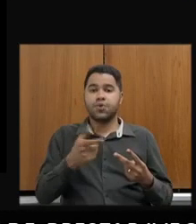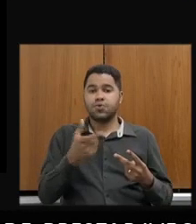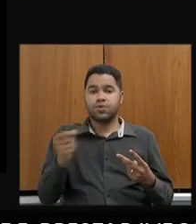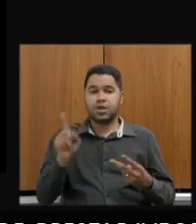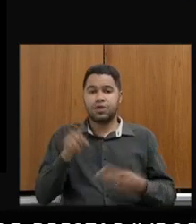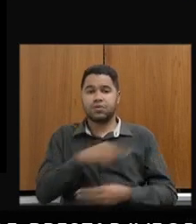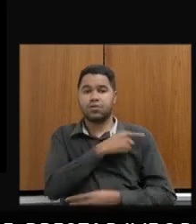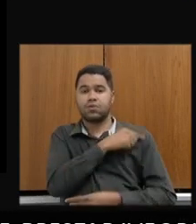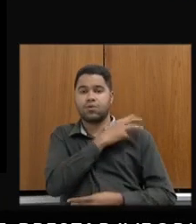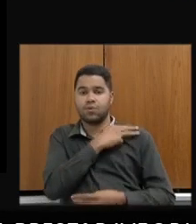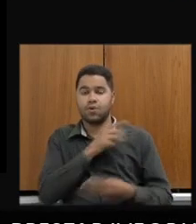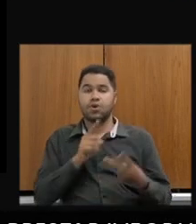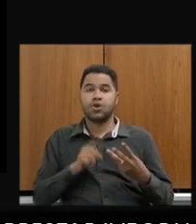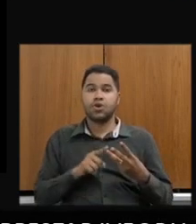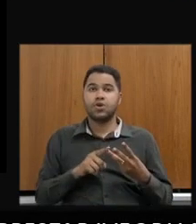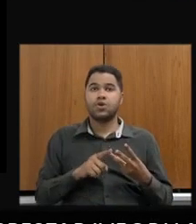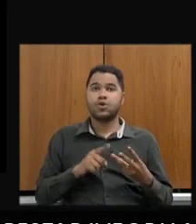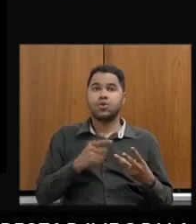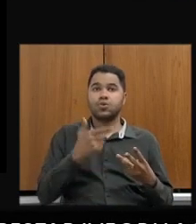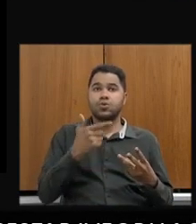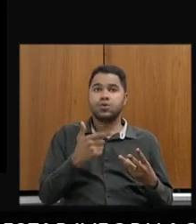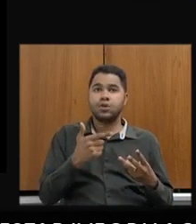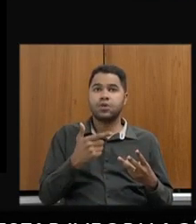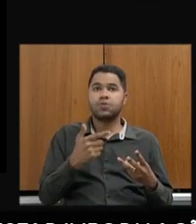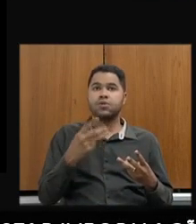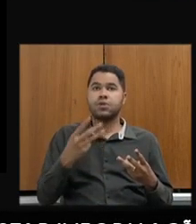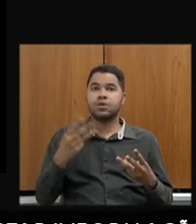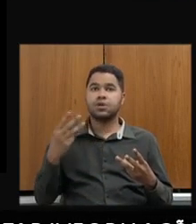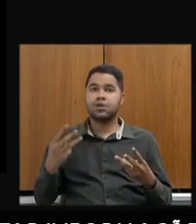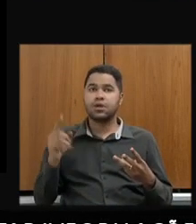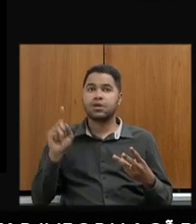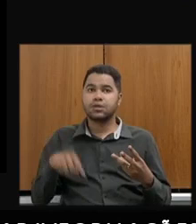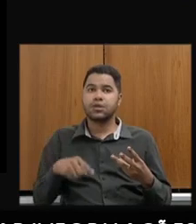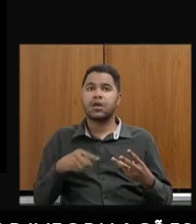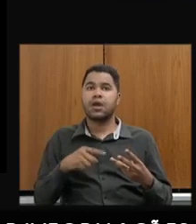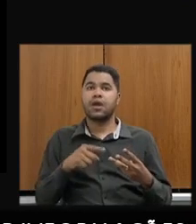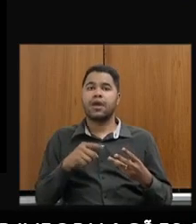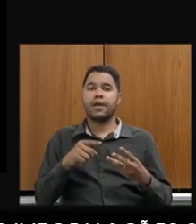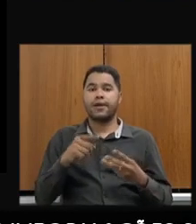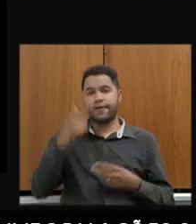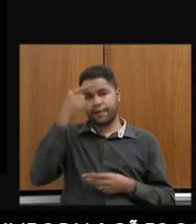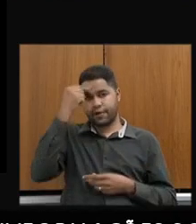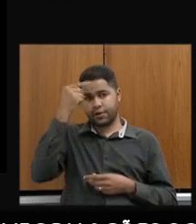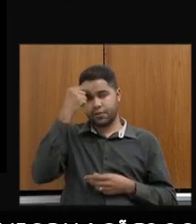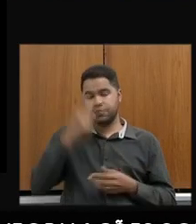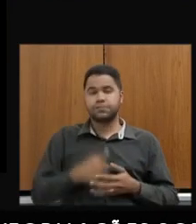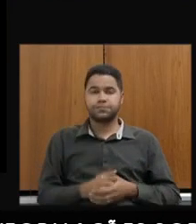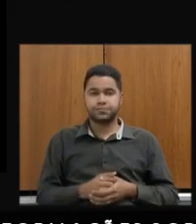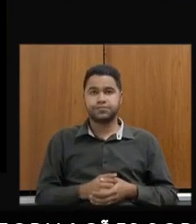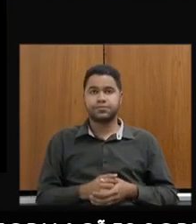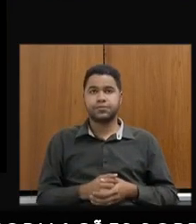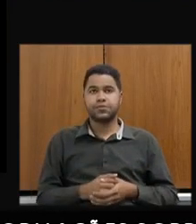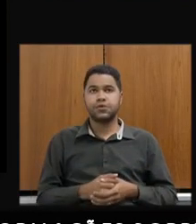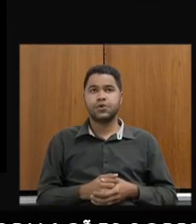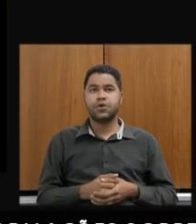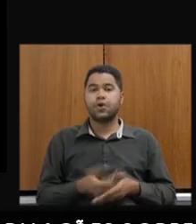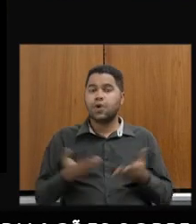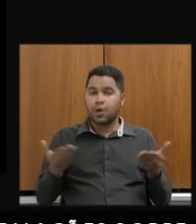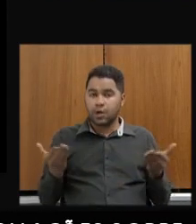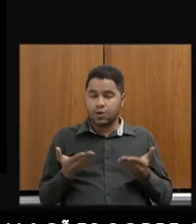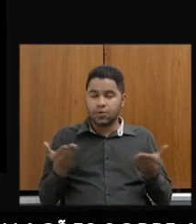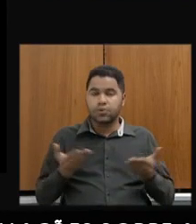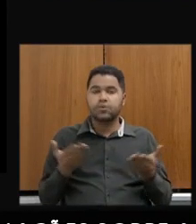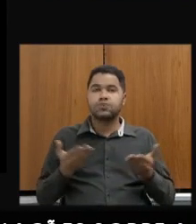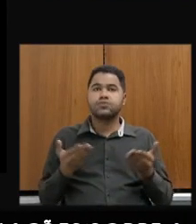e276 no ensino superior é importante também essa capacitação Educacional do Peso pode passar e é hoje